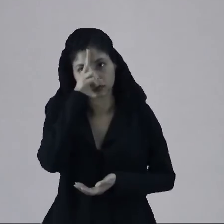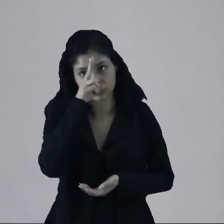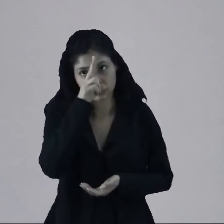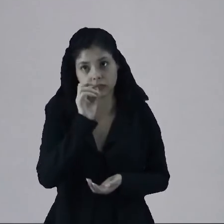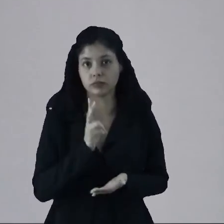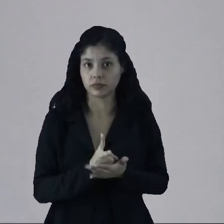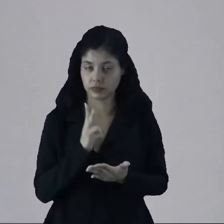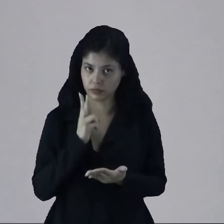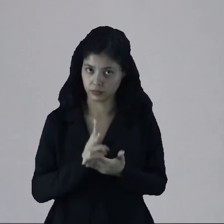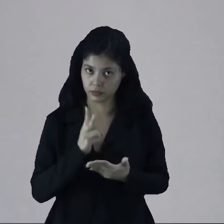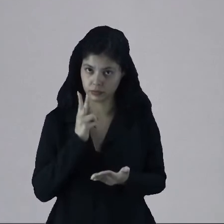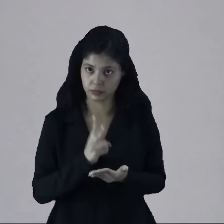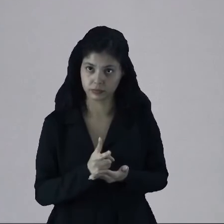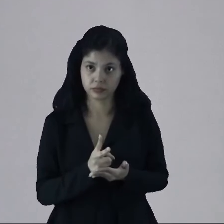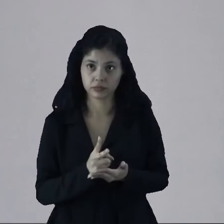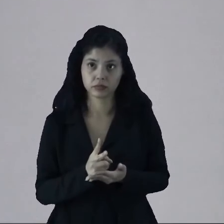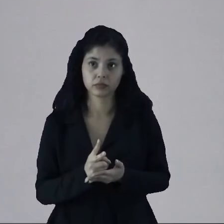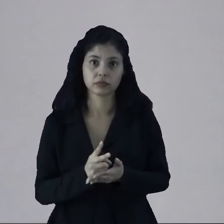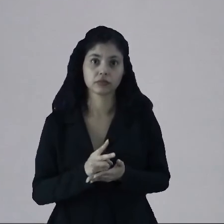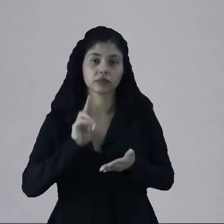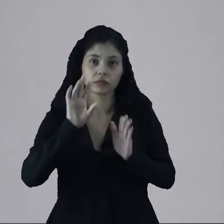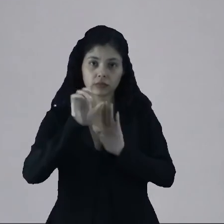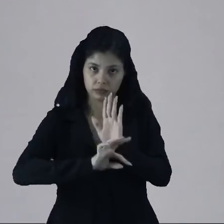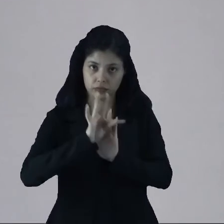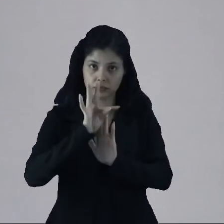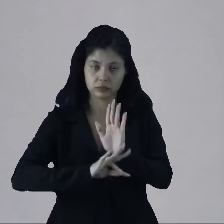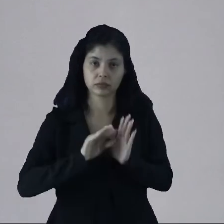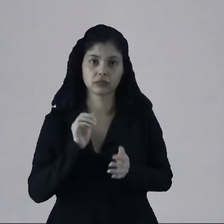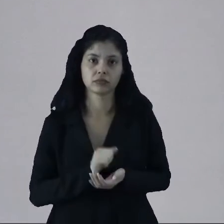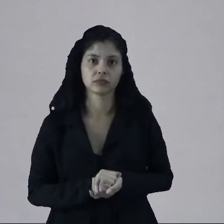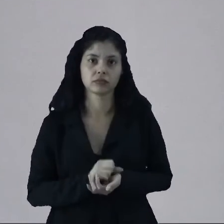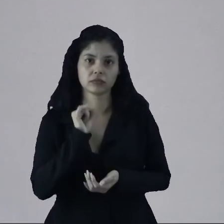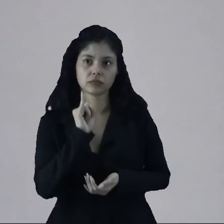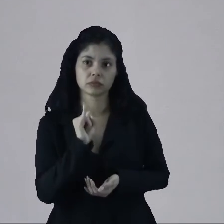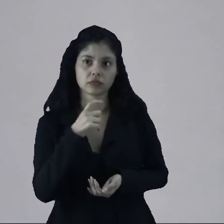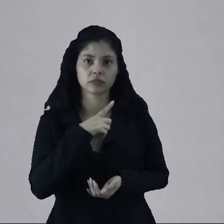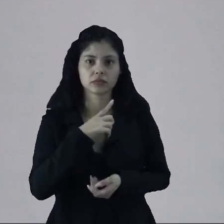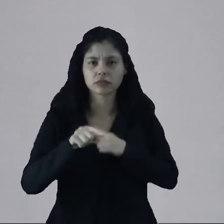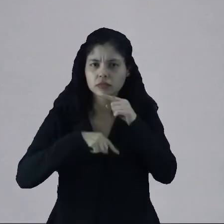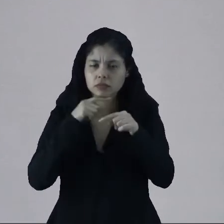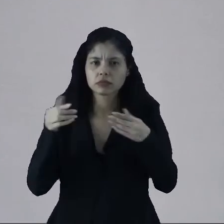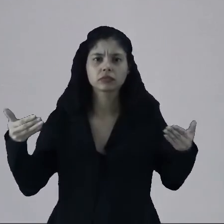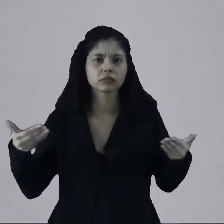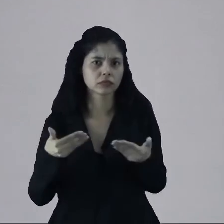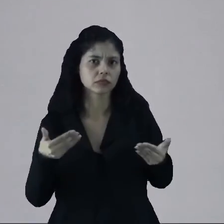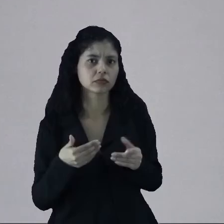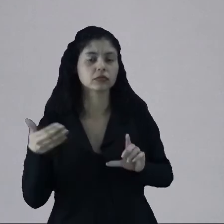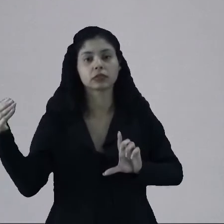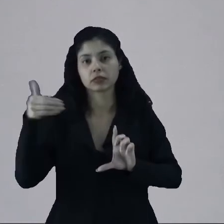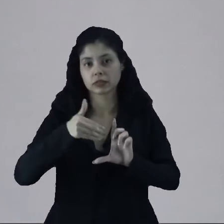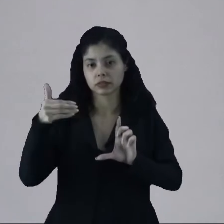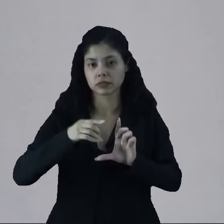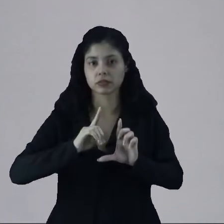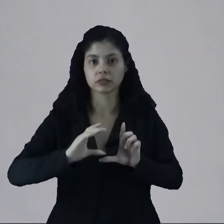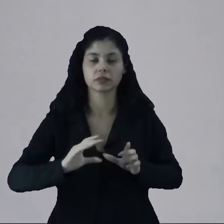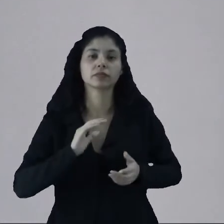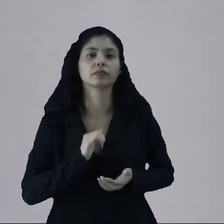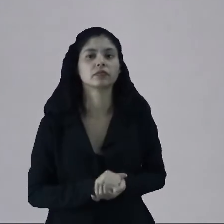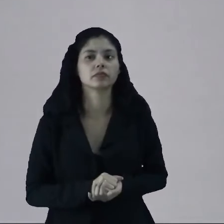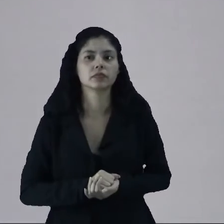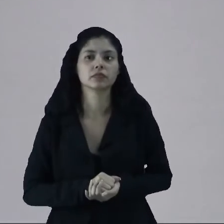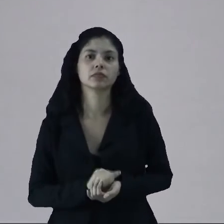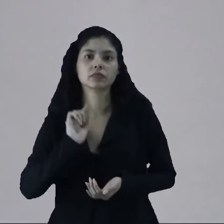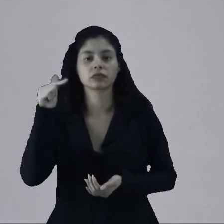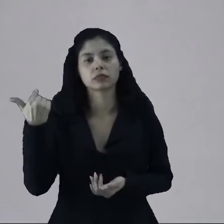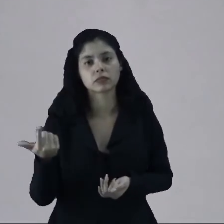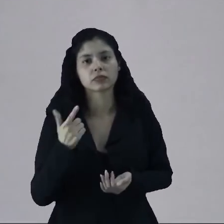que elas vão estar sempre contextualizadas, tudo bem? Se você teve alguma dúvida na aula de hoje, acesse a nossa plataforma